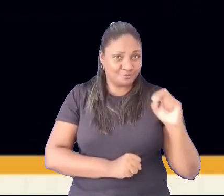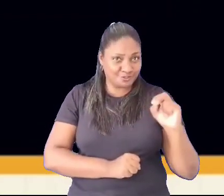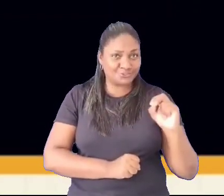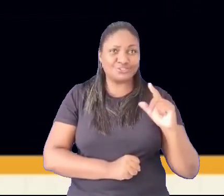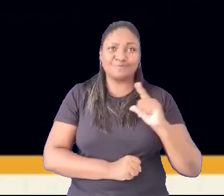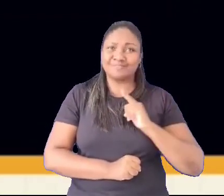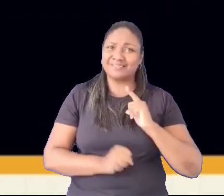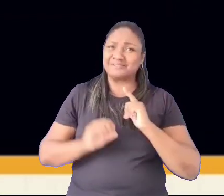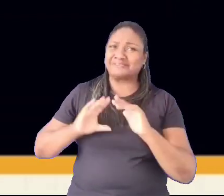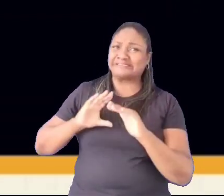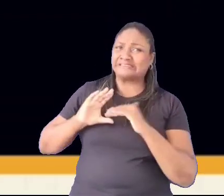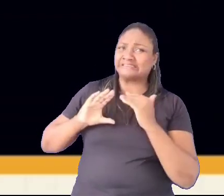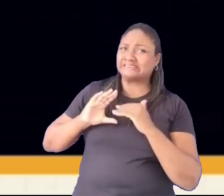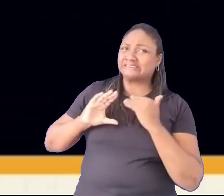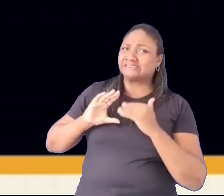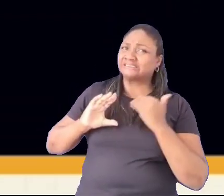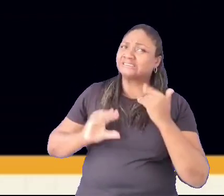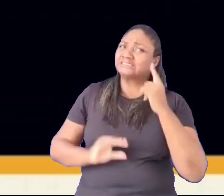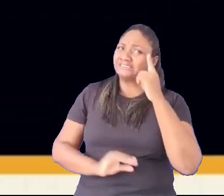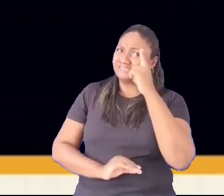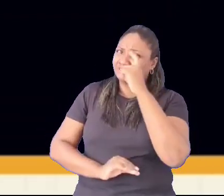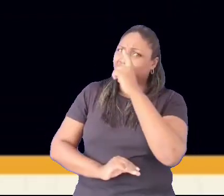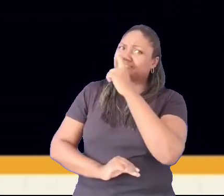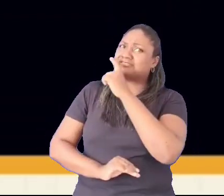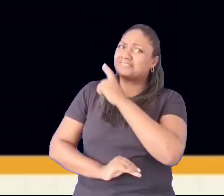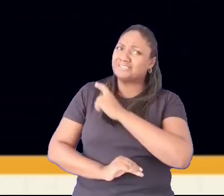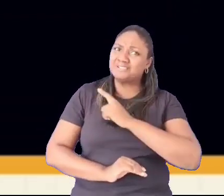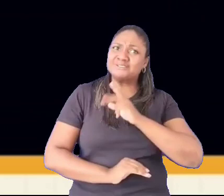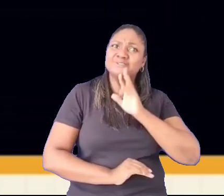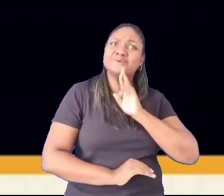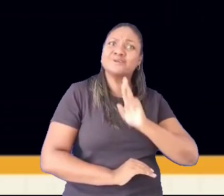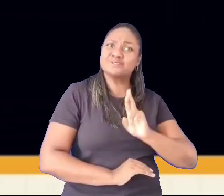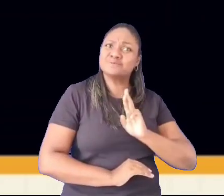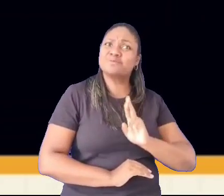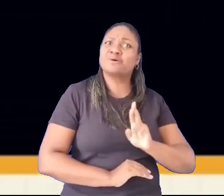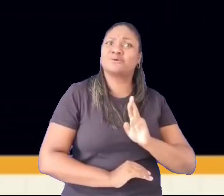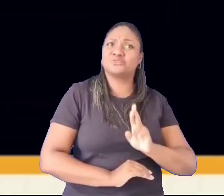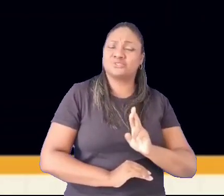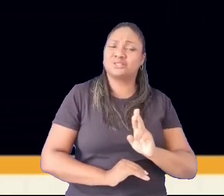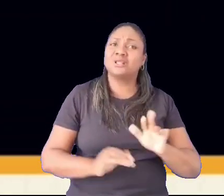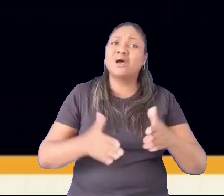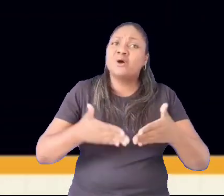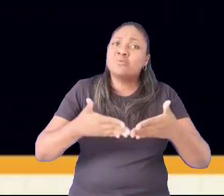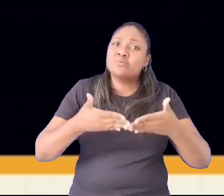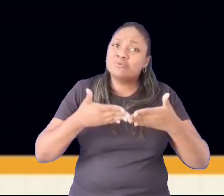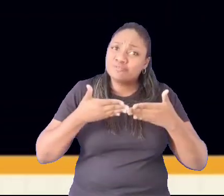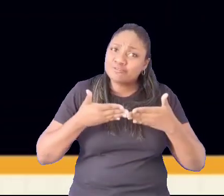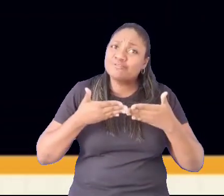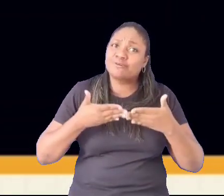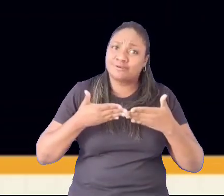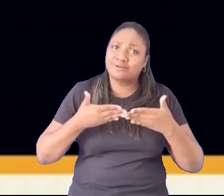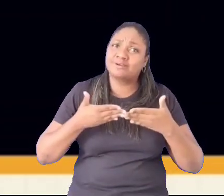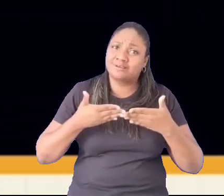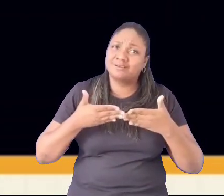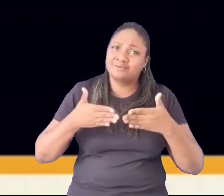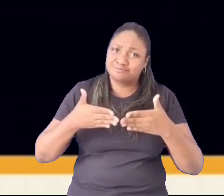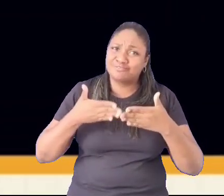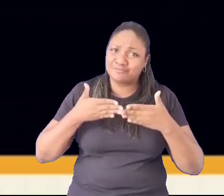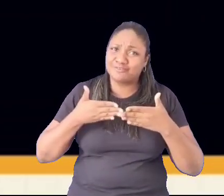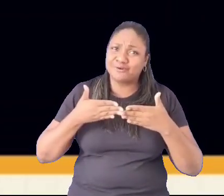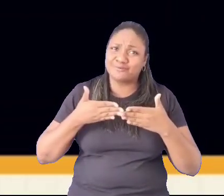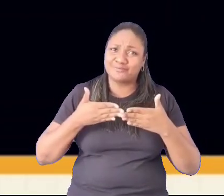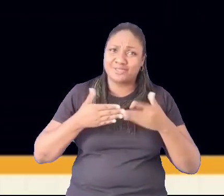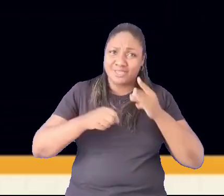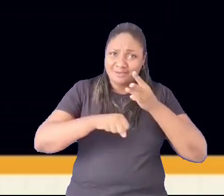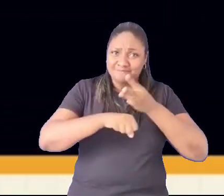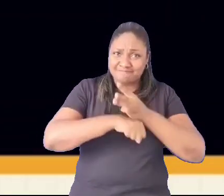mensagens difíceis de serem respondidas. Então, eu peço a vocês que antes de